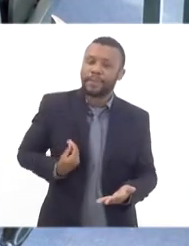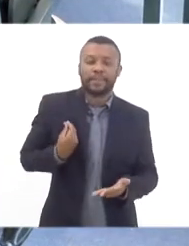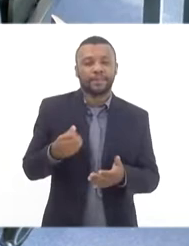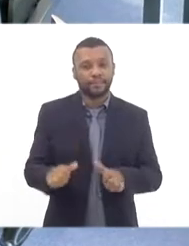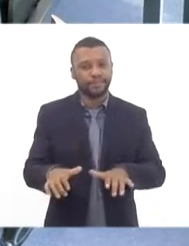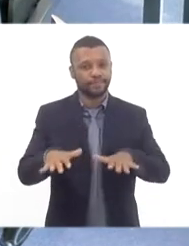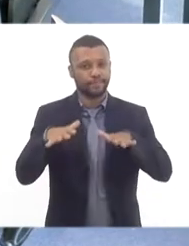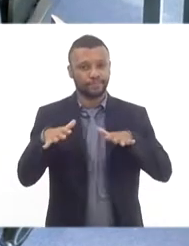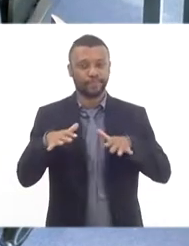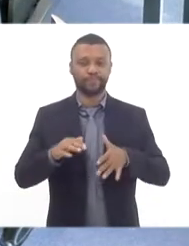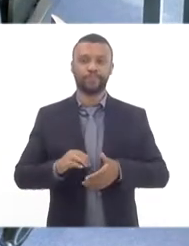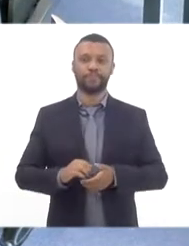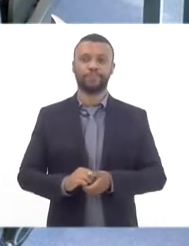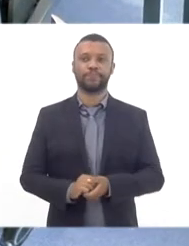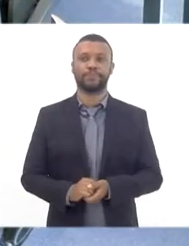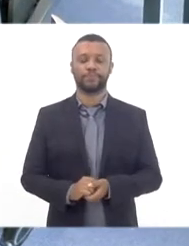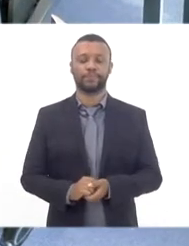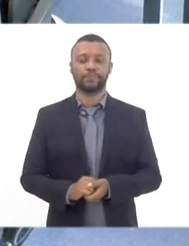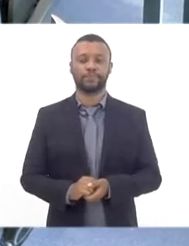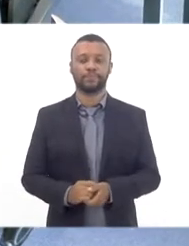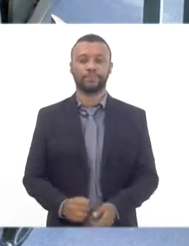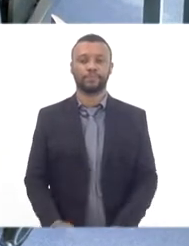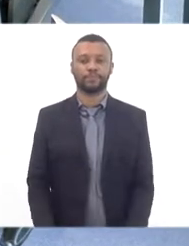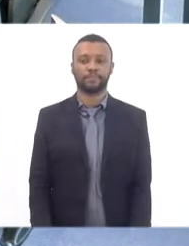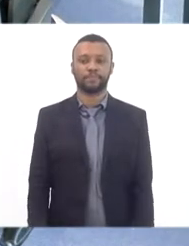Ô, meu amigo, por favor.